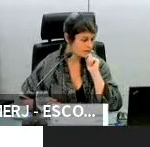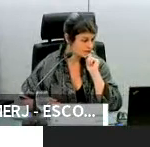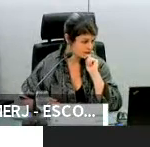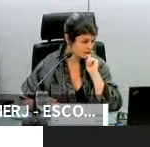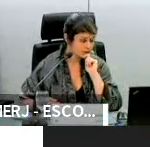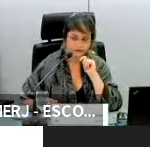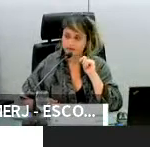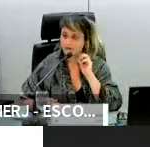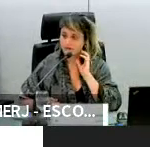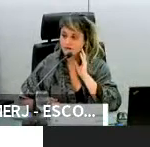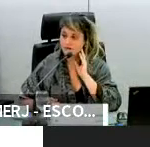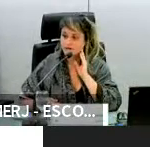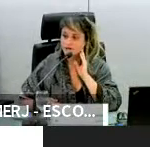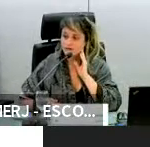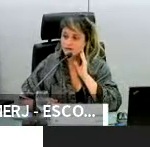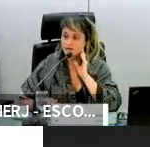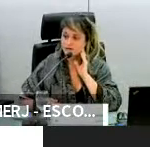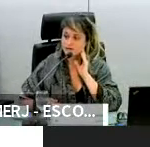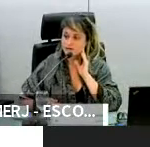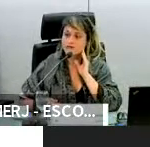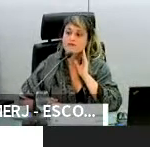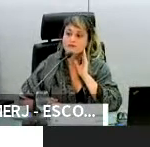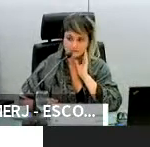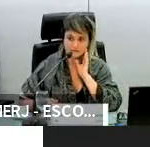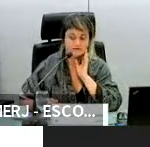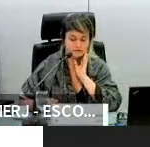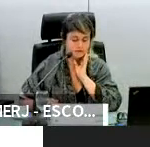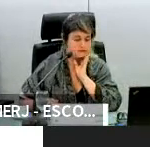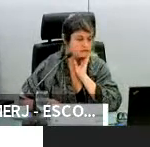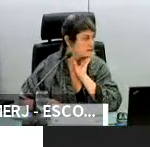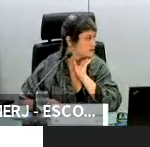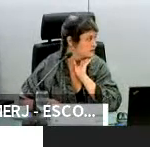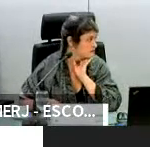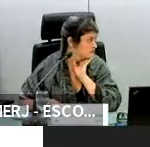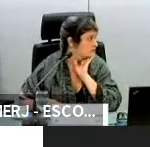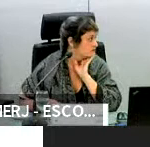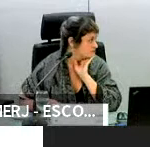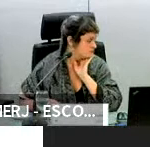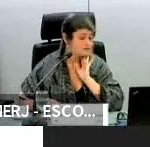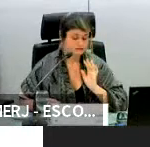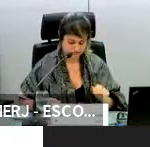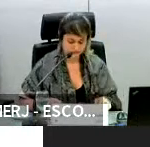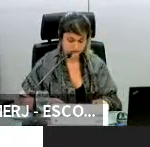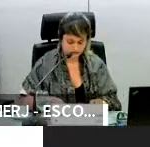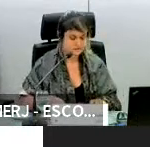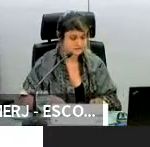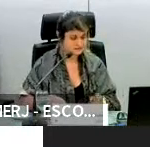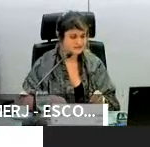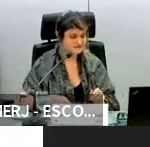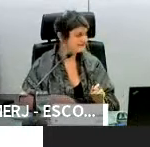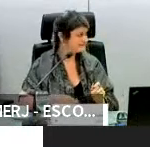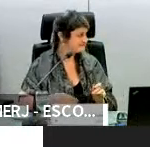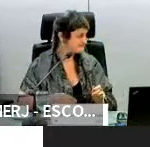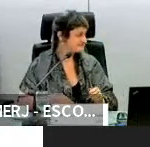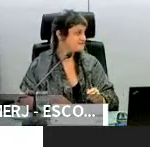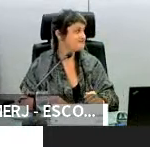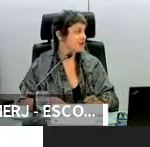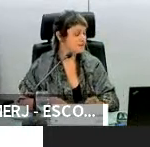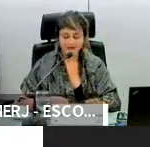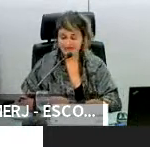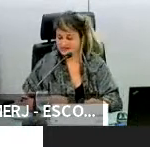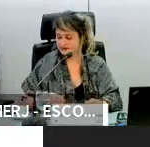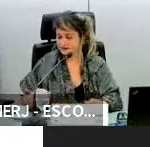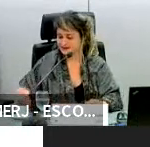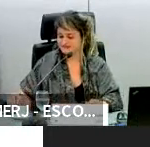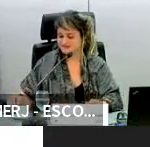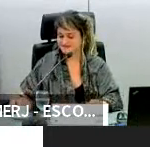tivemos realmente a surpresa de que nem todos os entrevistados, né, quiseram, na